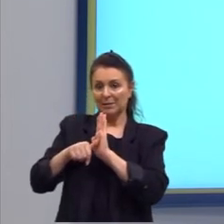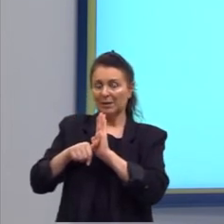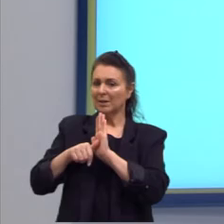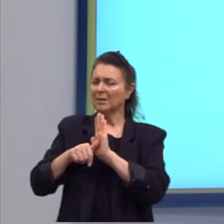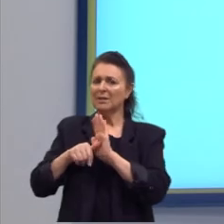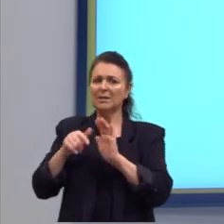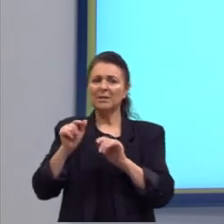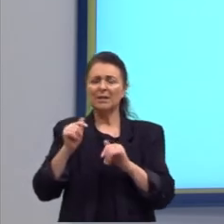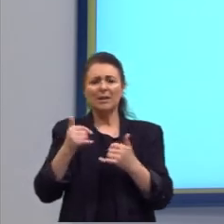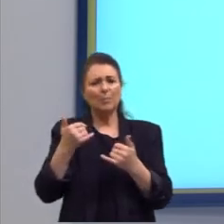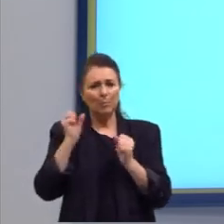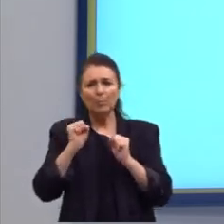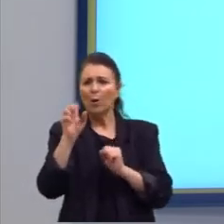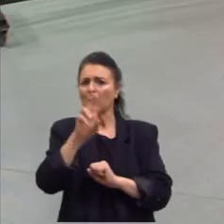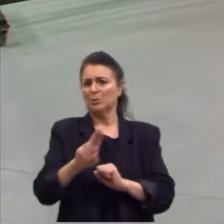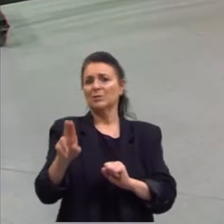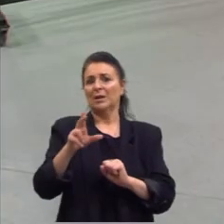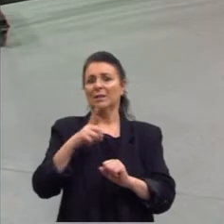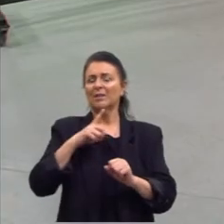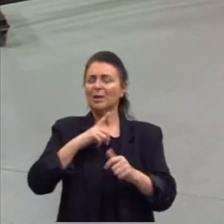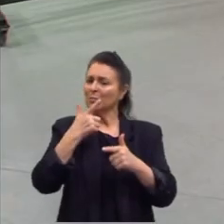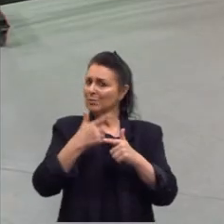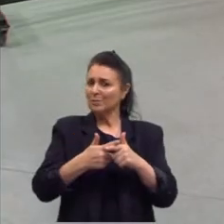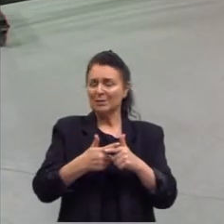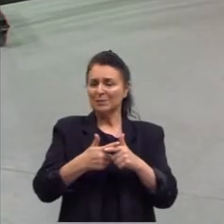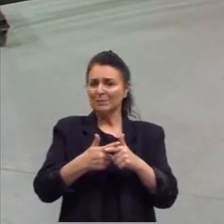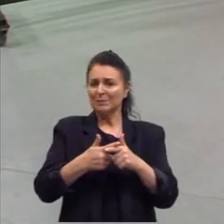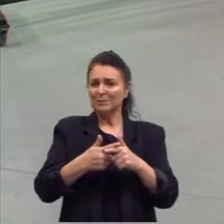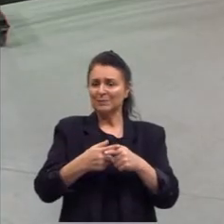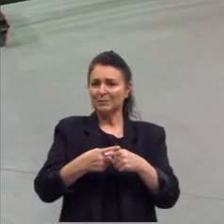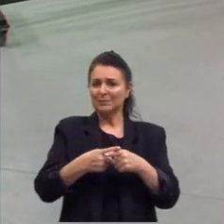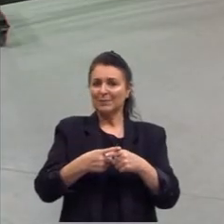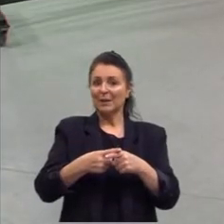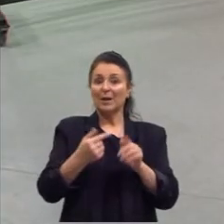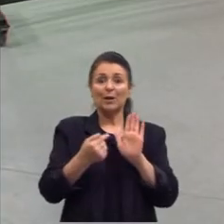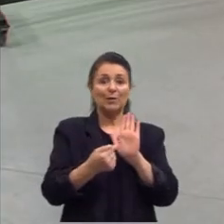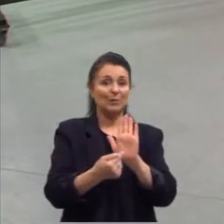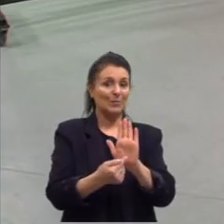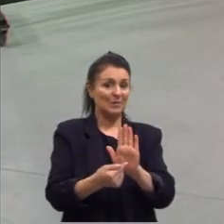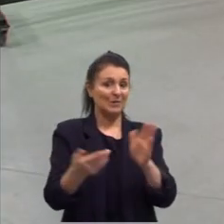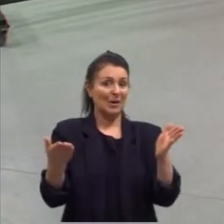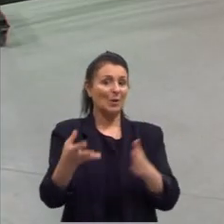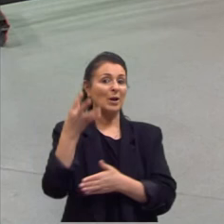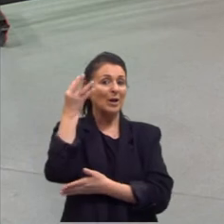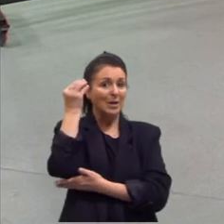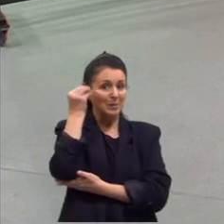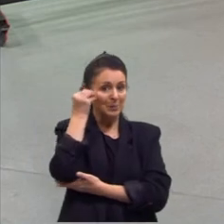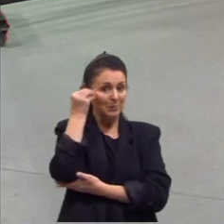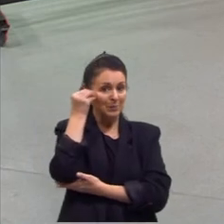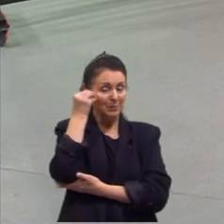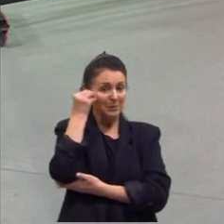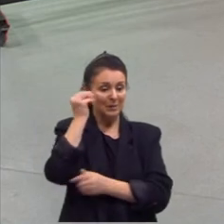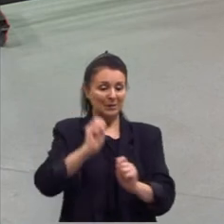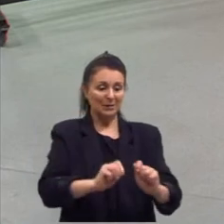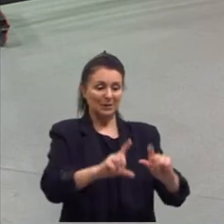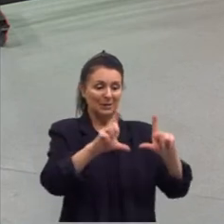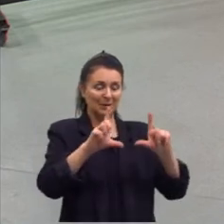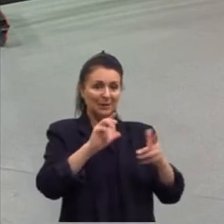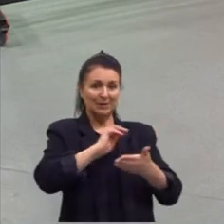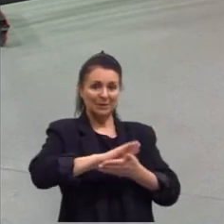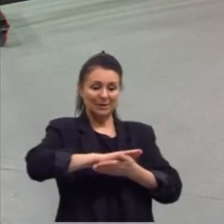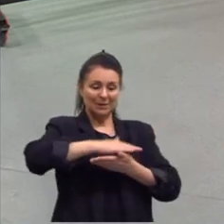não importa né porque a gente tem uma multiplicação aqui então eu vou mostrar rapidinho aqui para vocês como que ele fica né